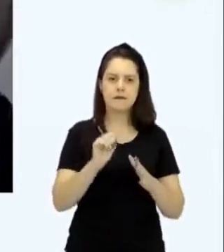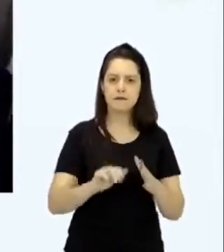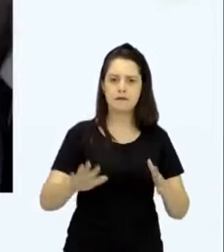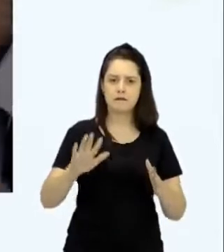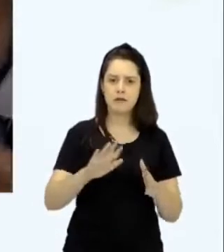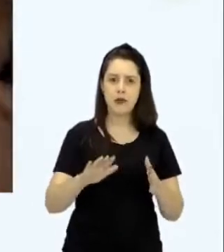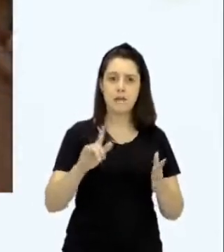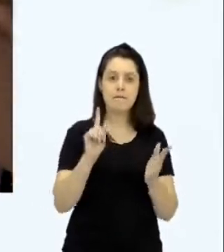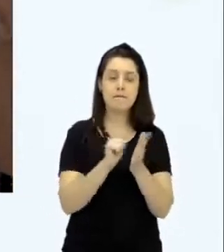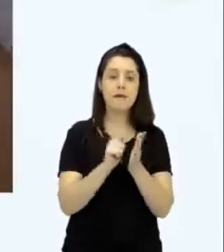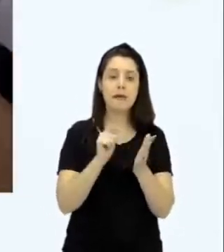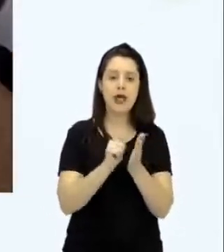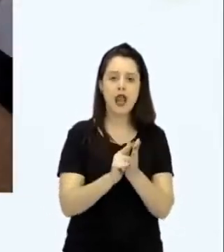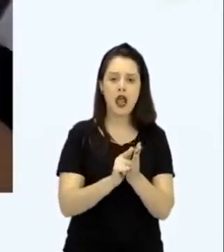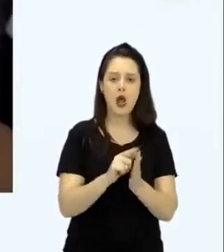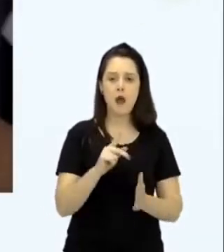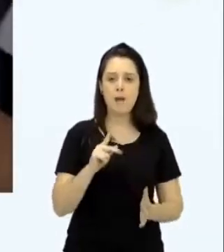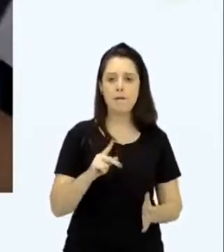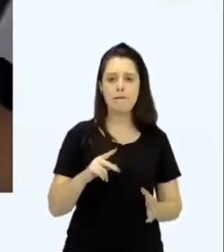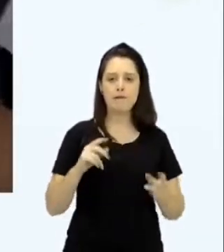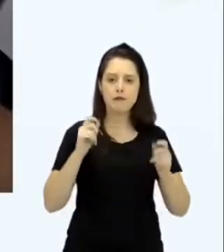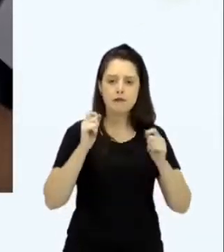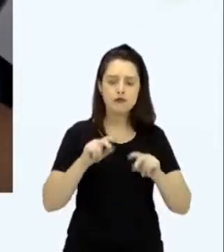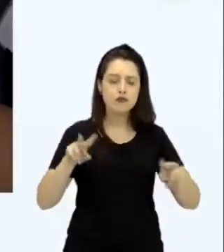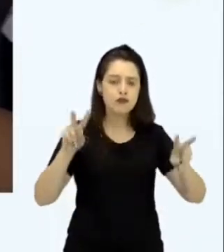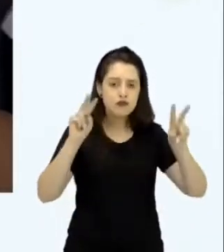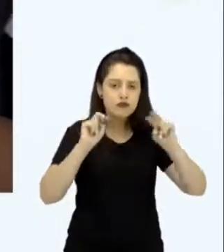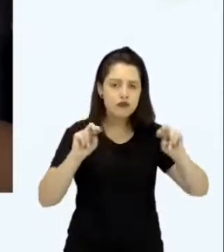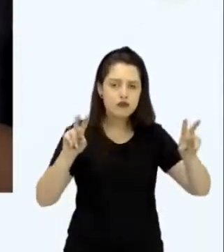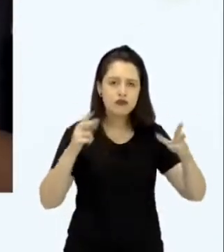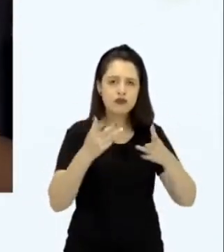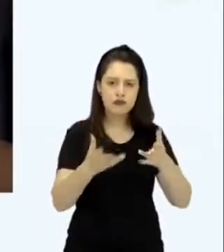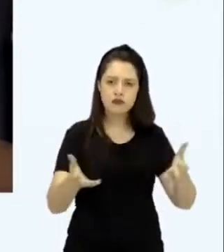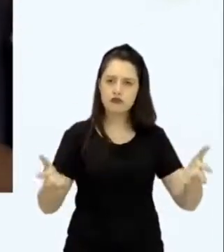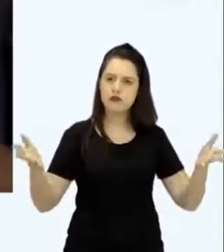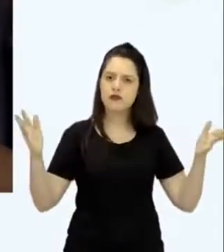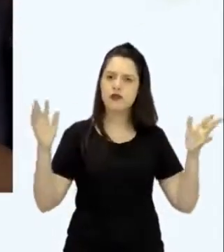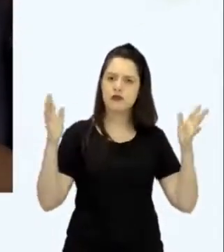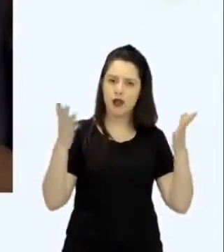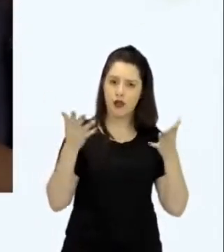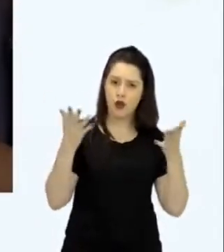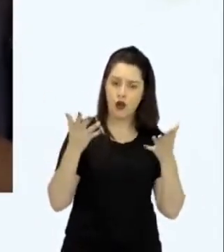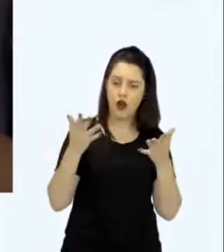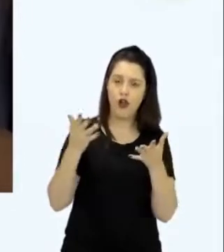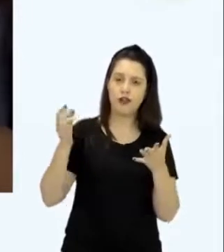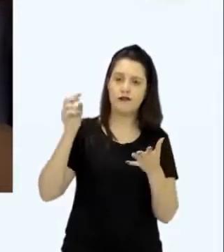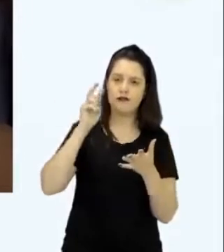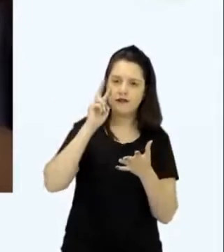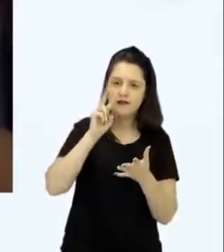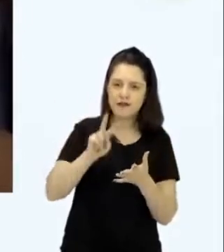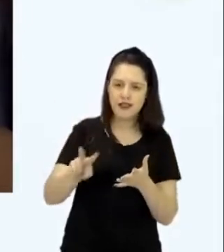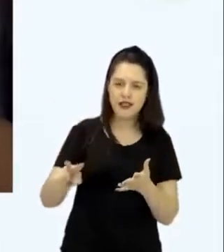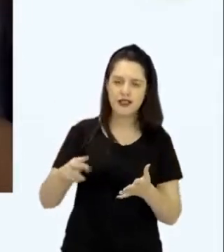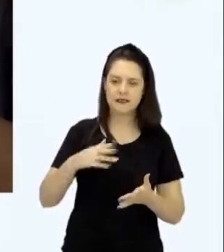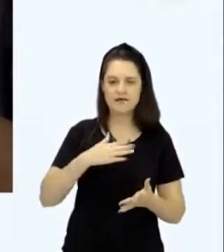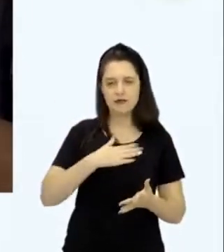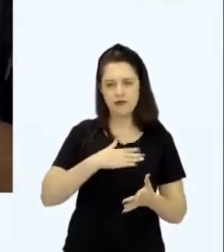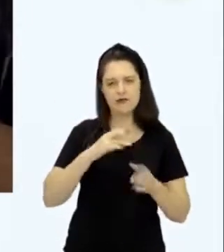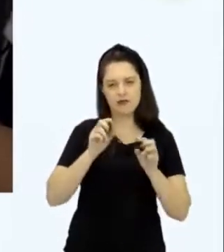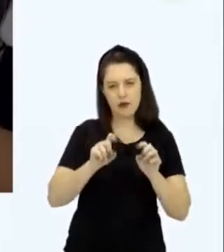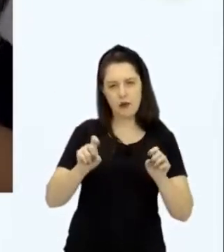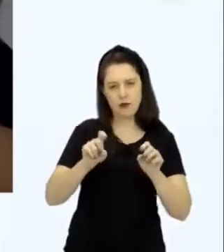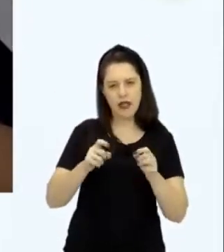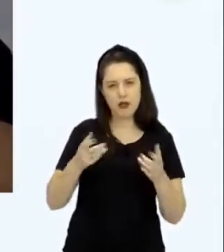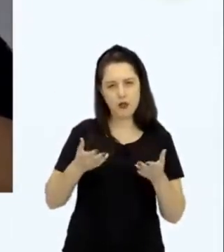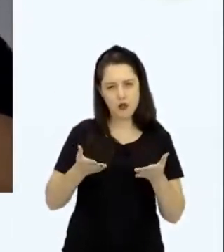papelão, justamente para facilitar a visualização de vocês. Então eu vou girar aqui o potenciômetro na minha protoboard. Eu vou